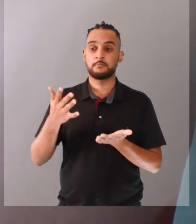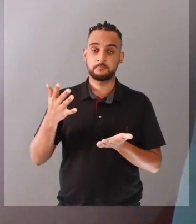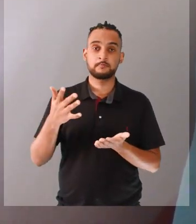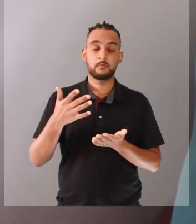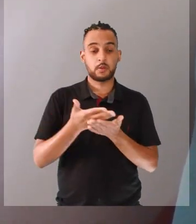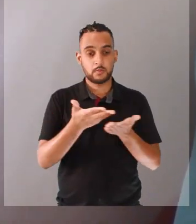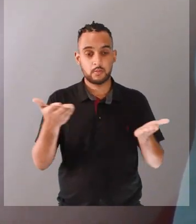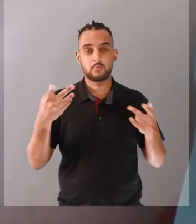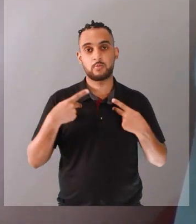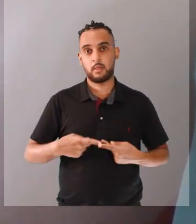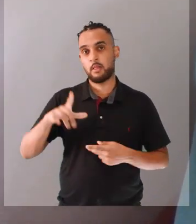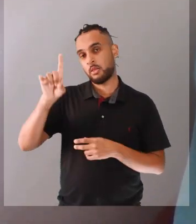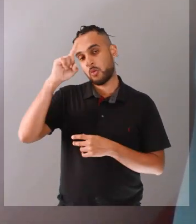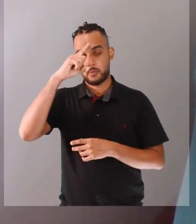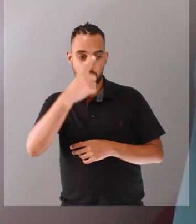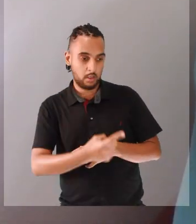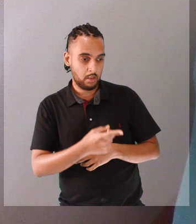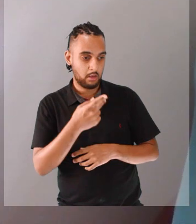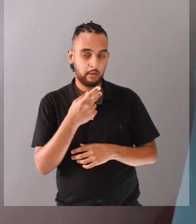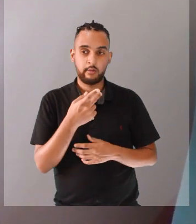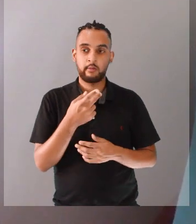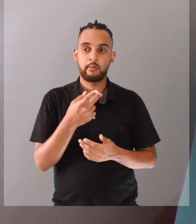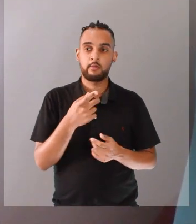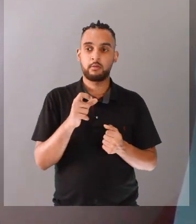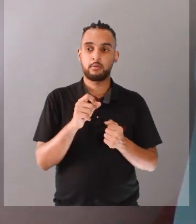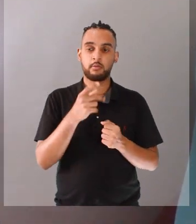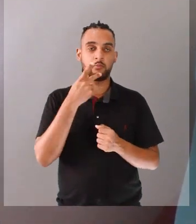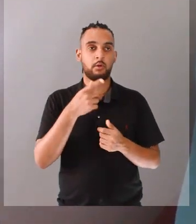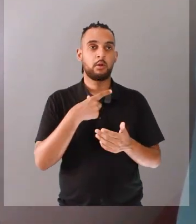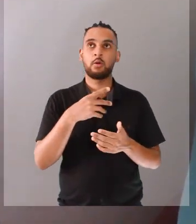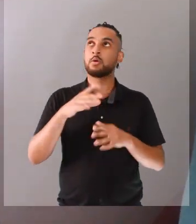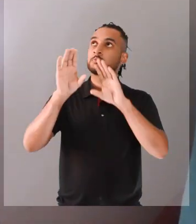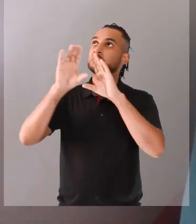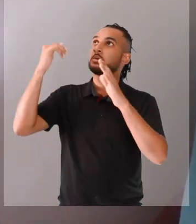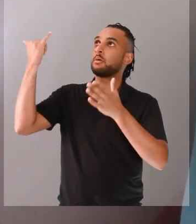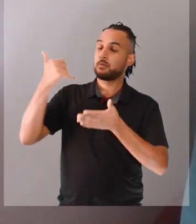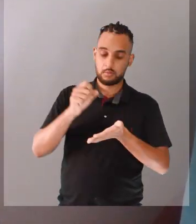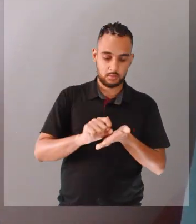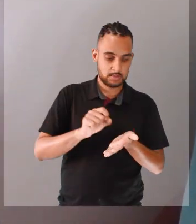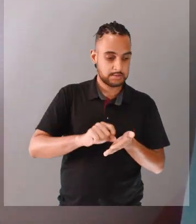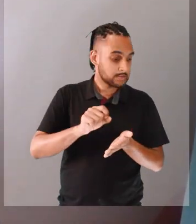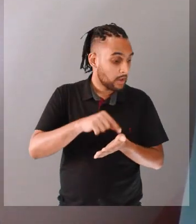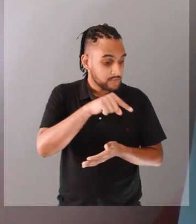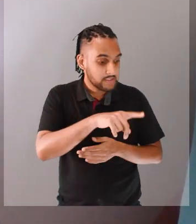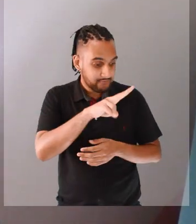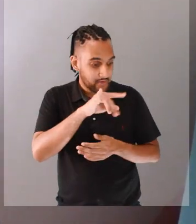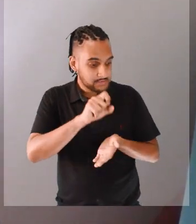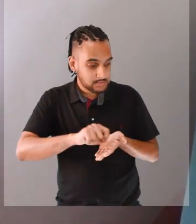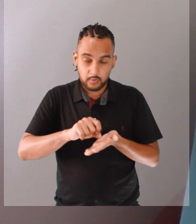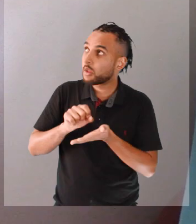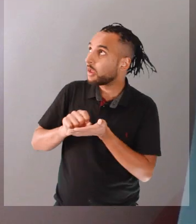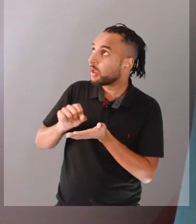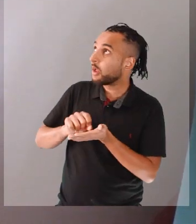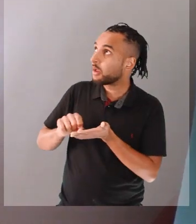é palavra de pessoas humanas. Deus também não mandou ninguém pegar uma caneta e falou do